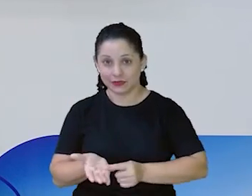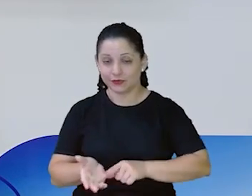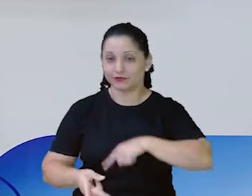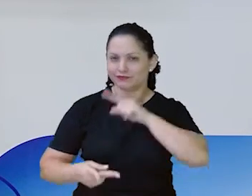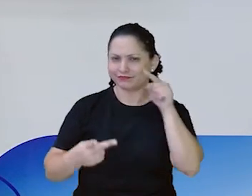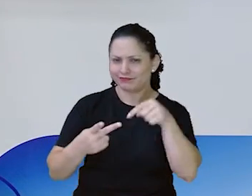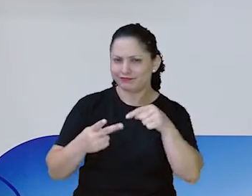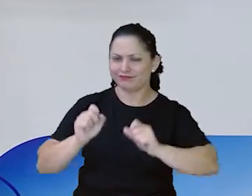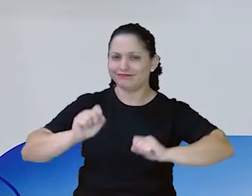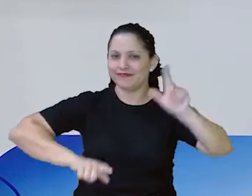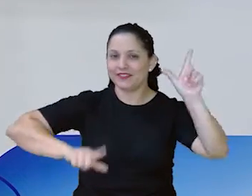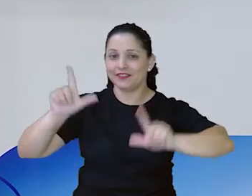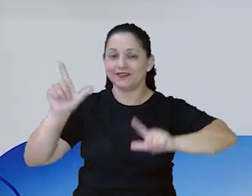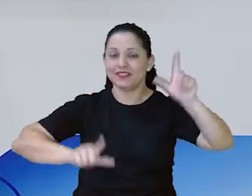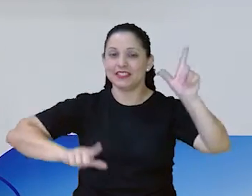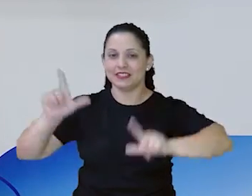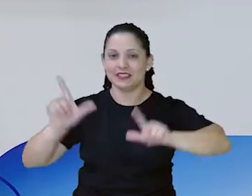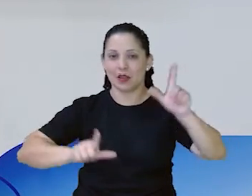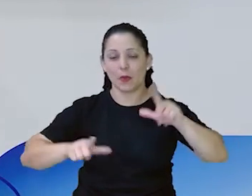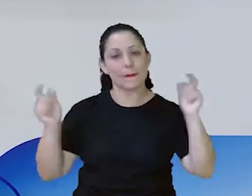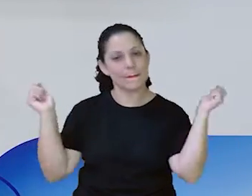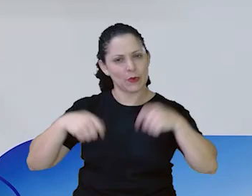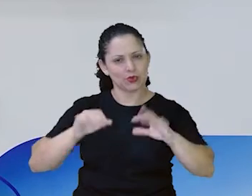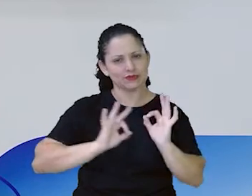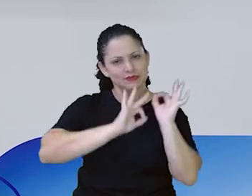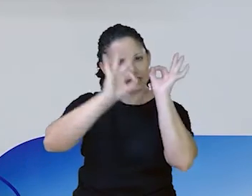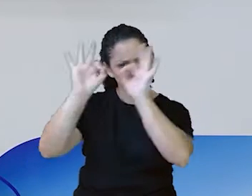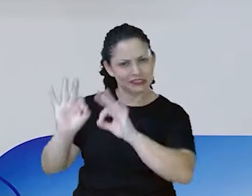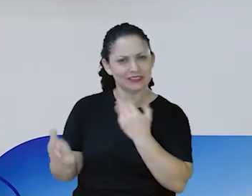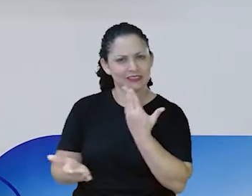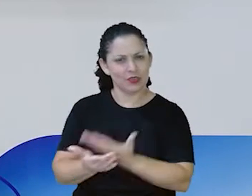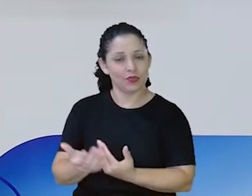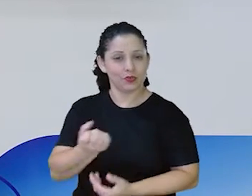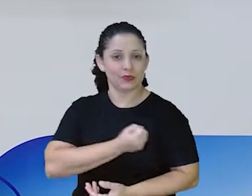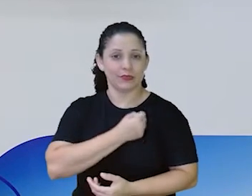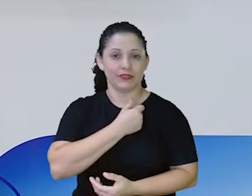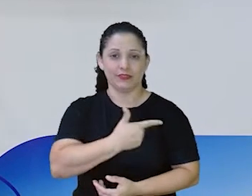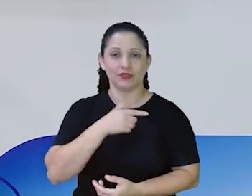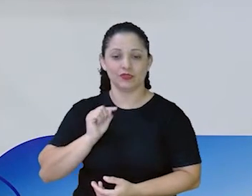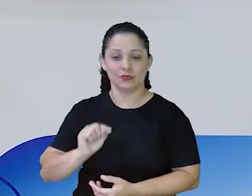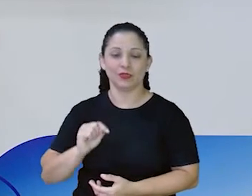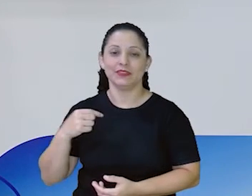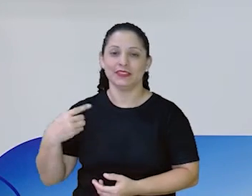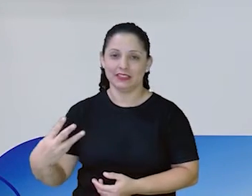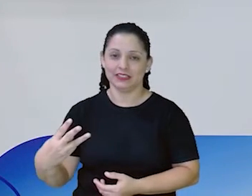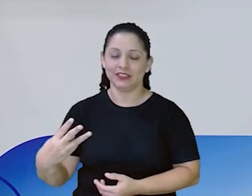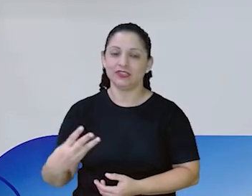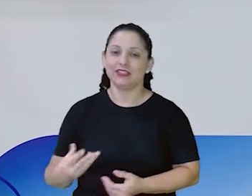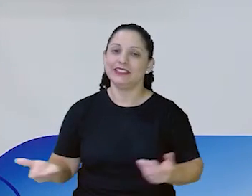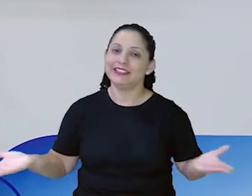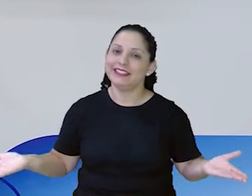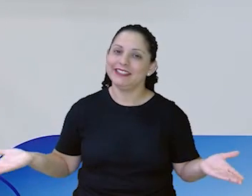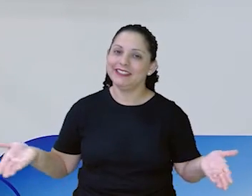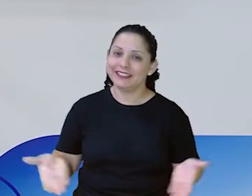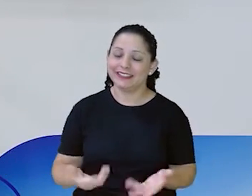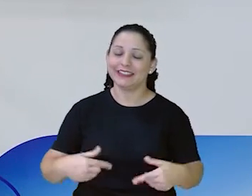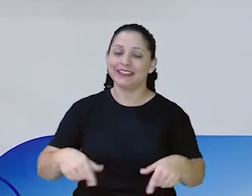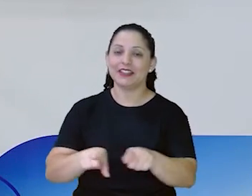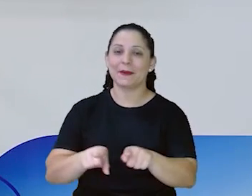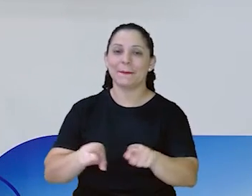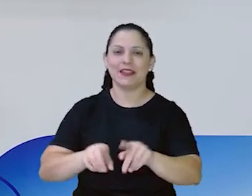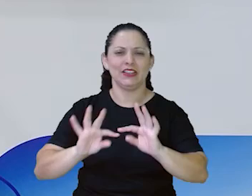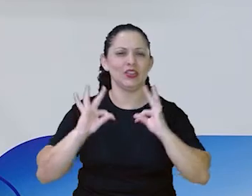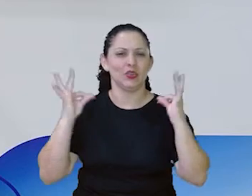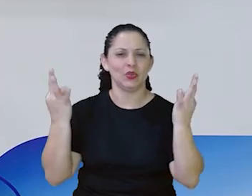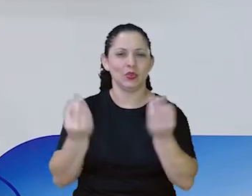TV Nova, você pode acompanhar pela TV Nova Nordeste, canal 22.3 e também acompanhar todas as nossas